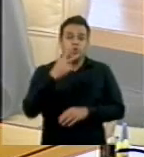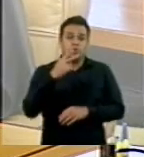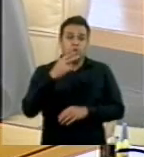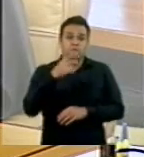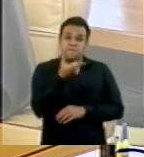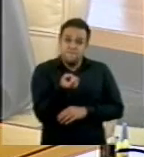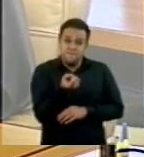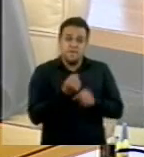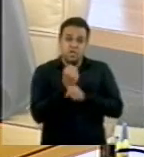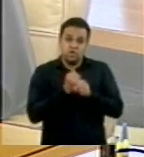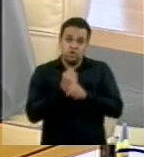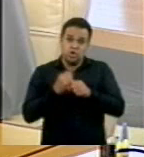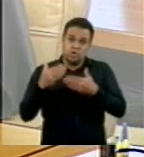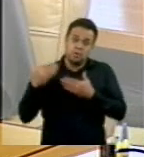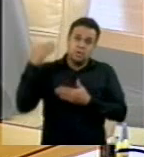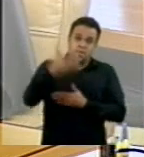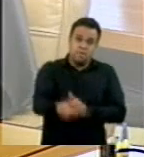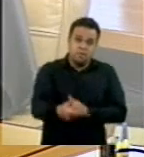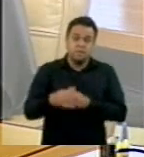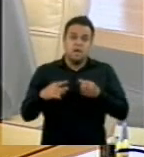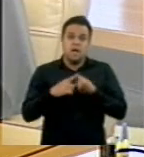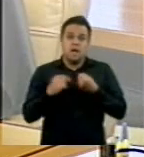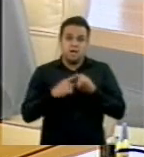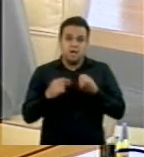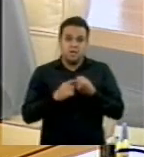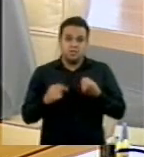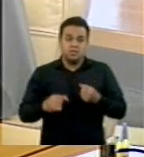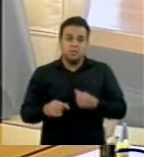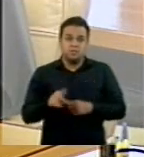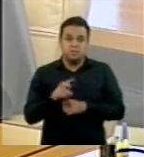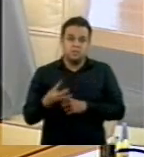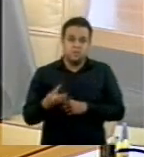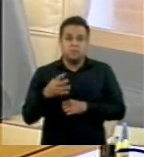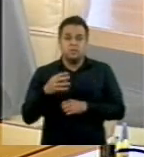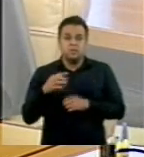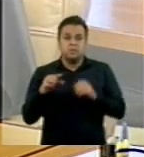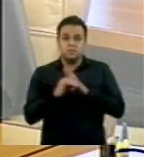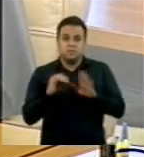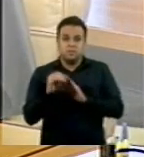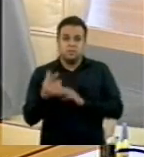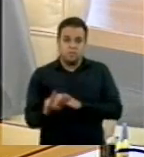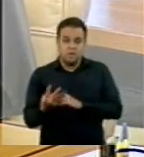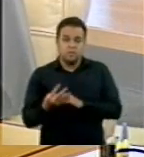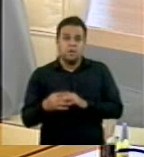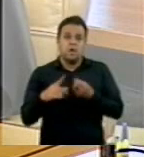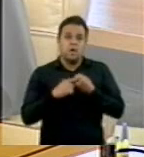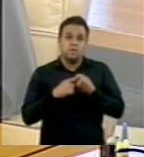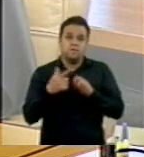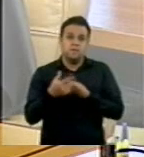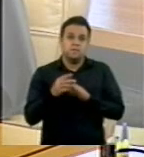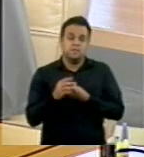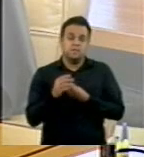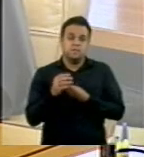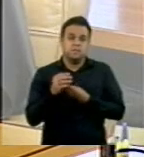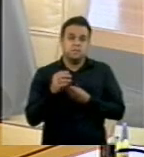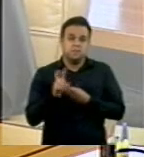impugnados, artigo 64, inciso 4 da portaria 158 do Ministério da Saúde, e artigo 25, inciso 30, linha